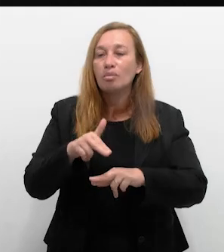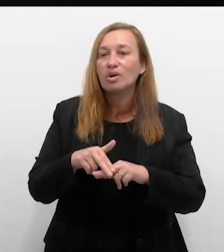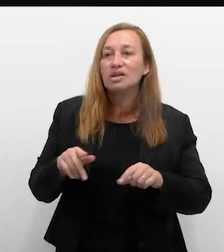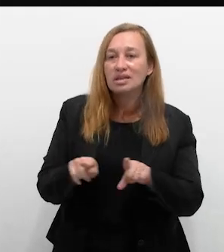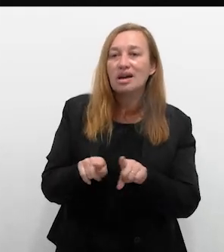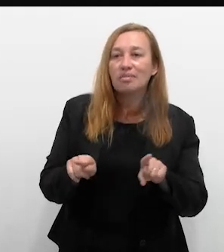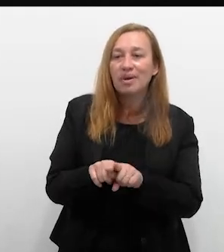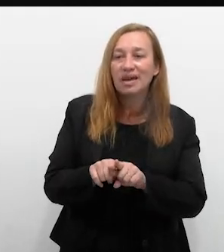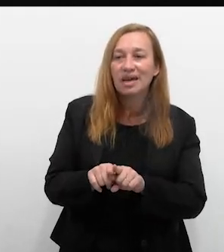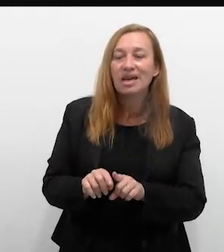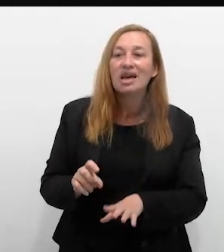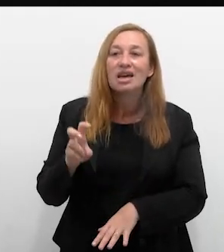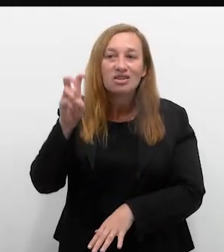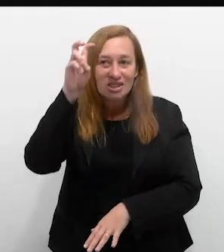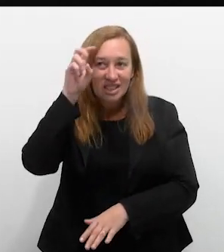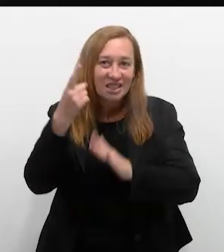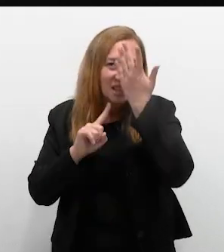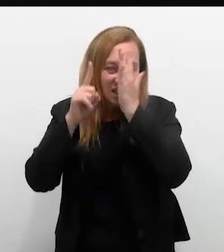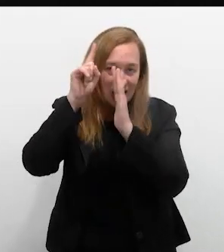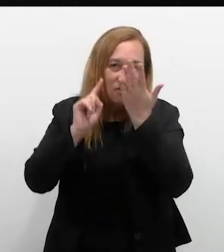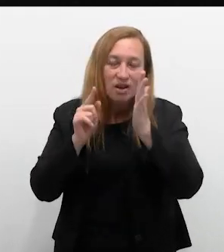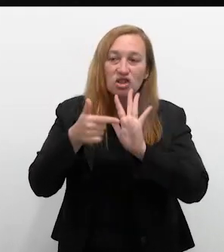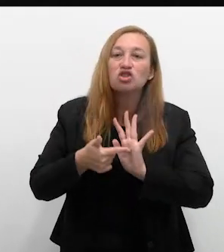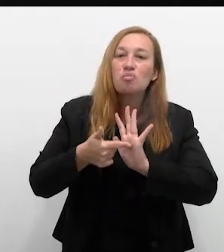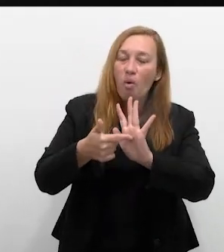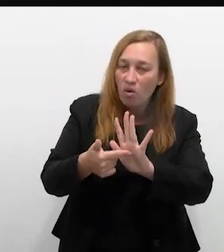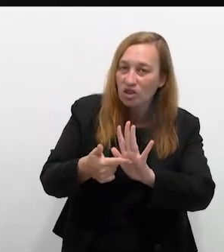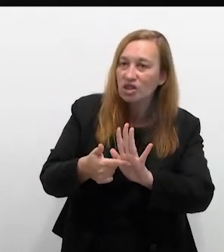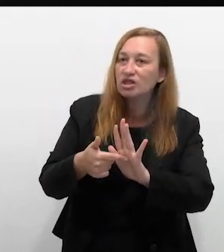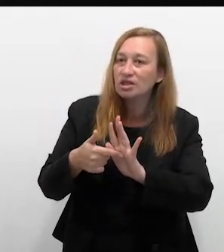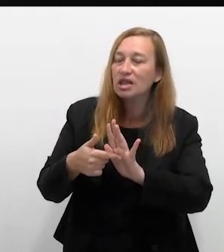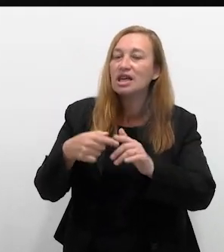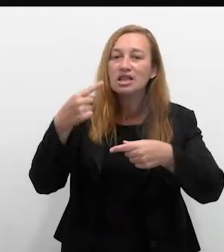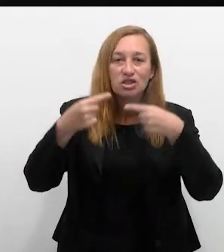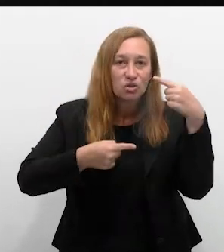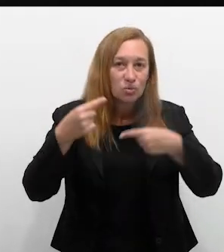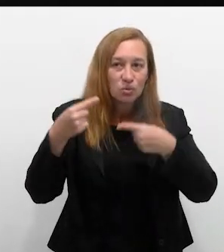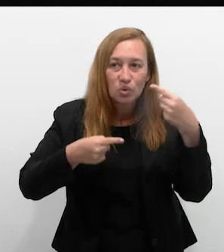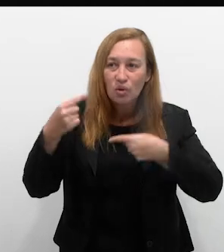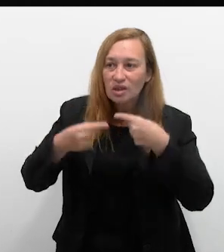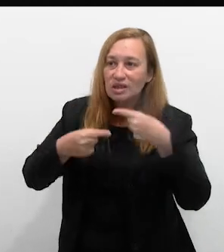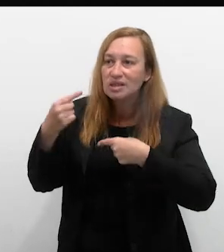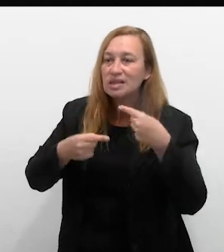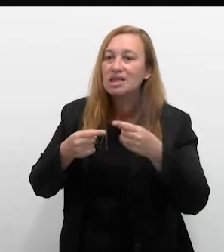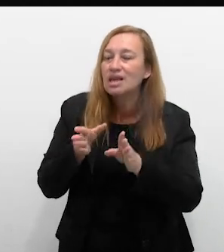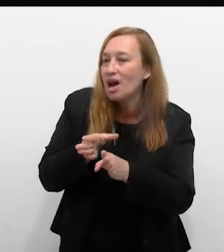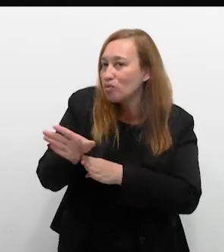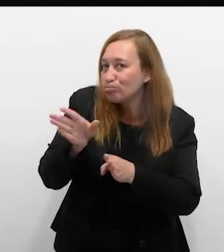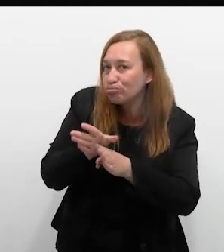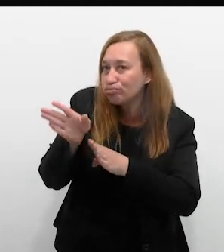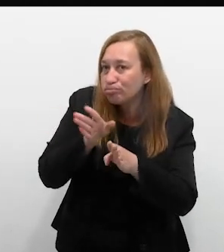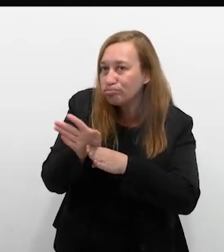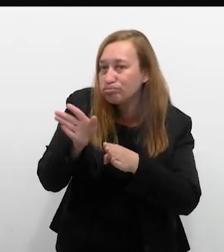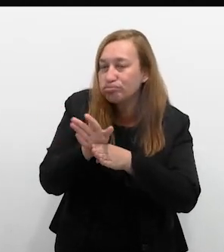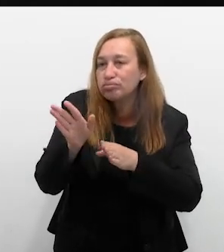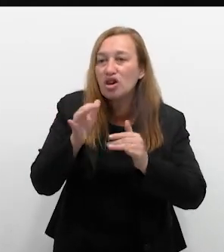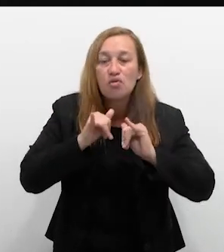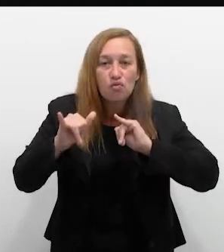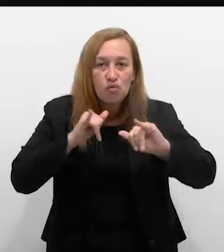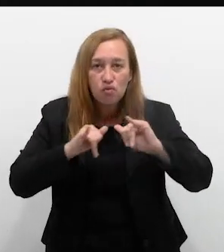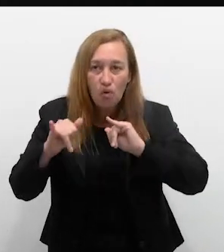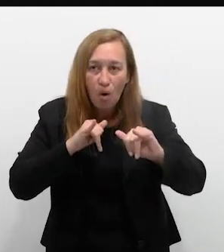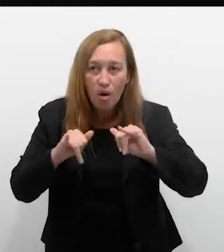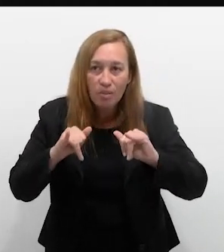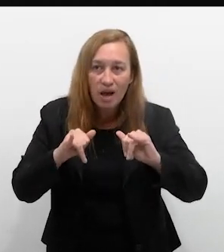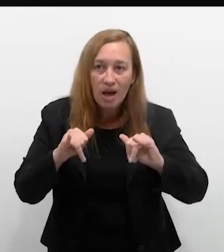isso que o Quintas com Quintais é bem assistido, porque a gente traz essas discussões e orienta